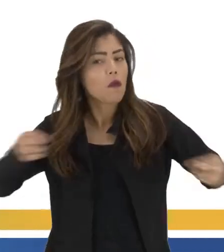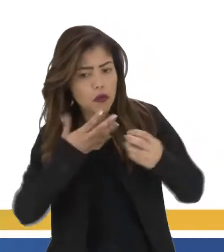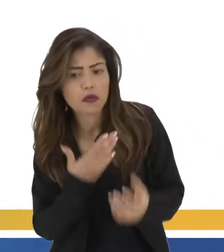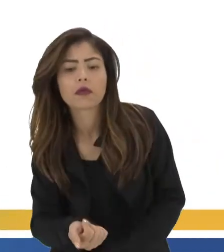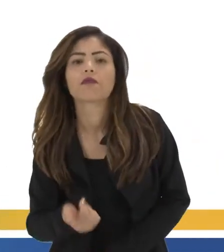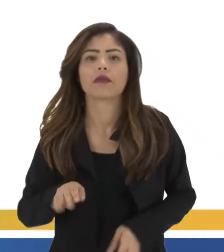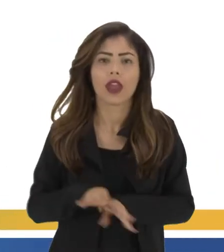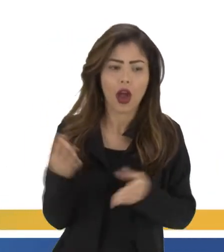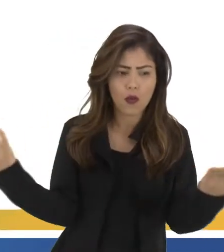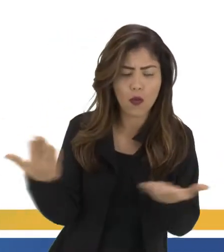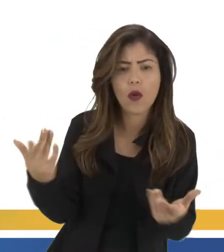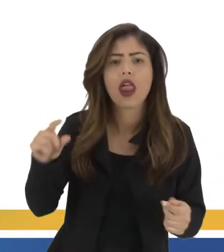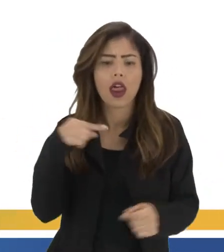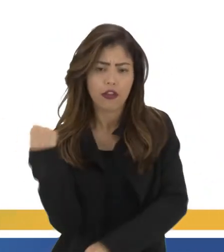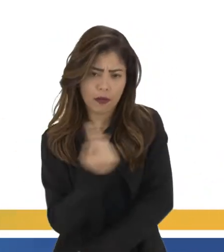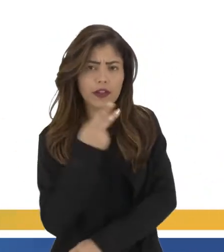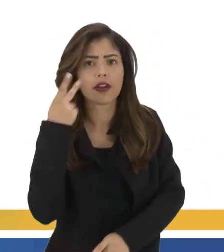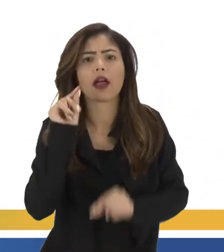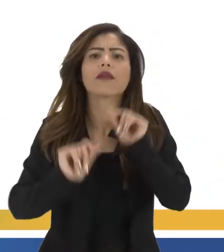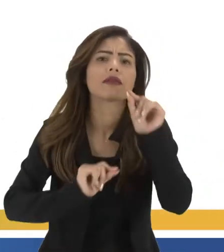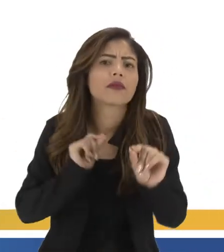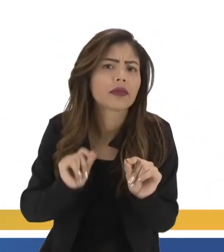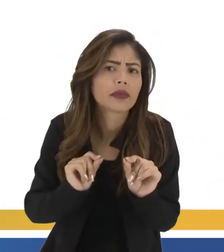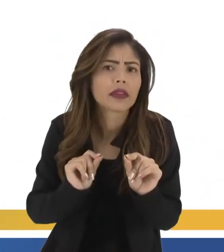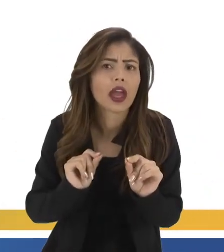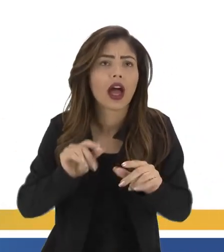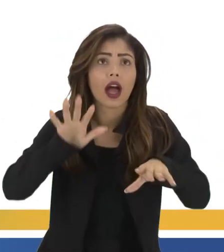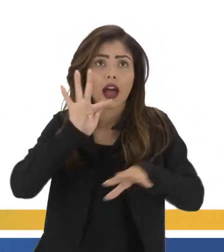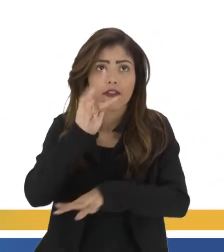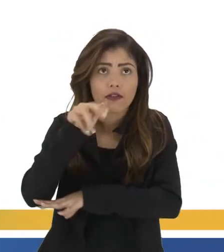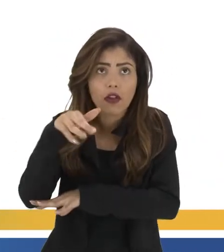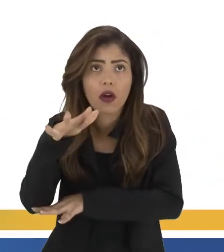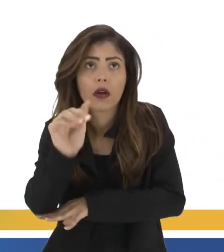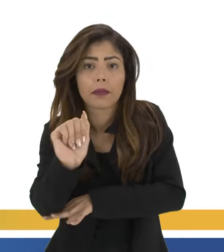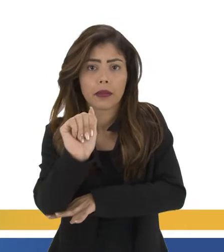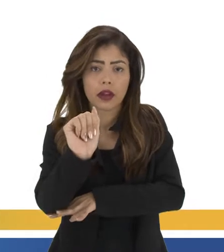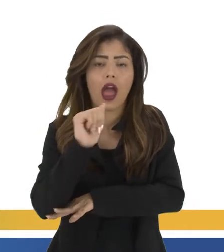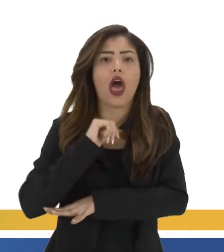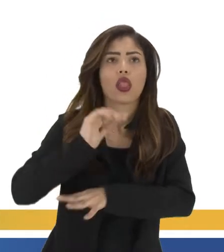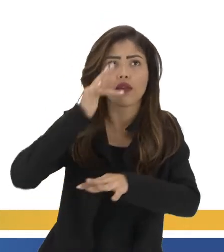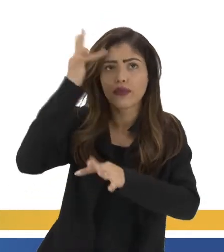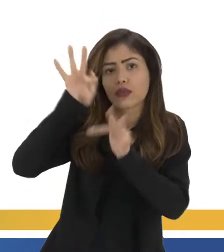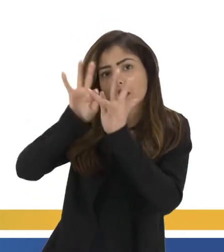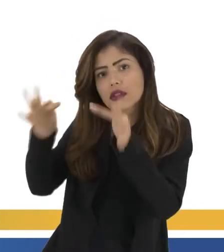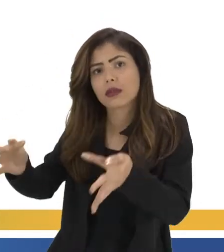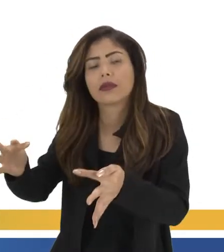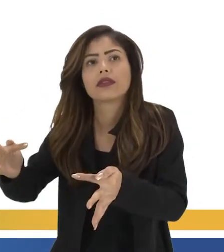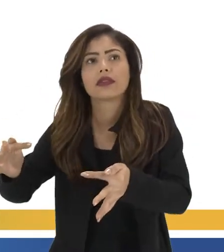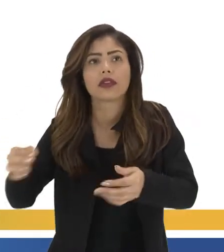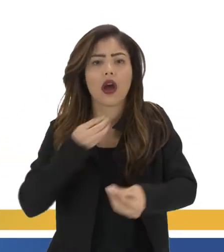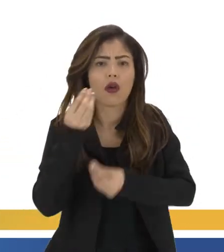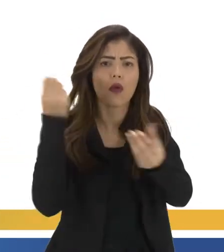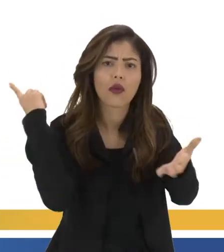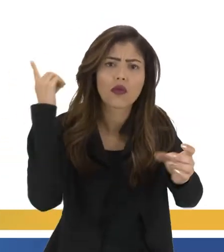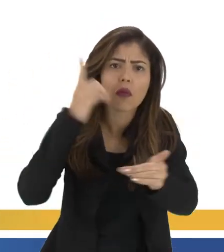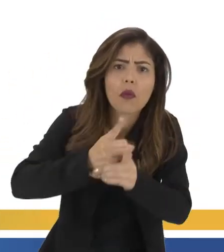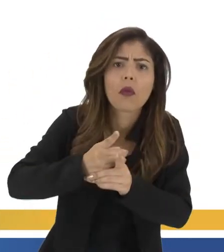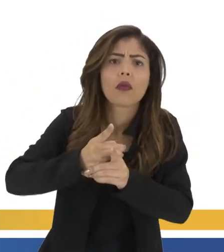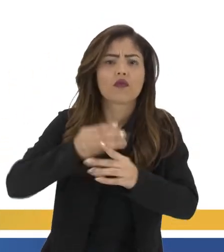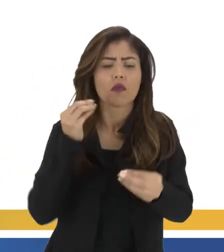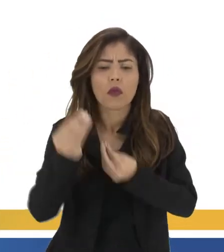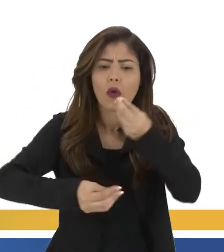Muito bem, então agora nós vamos falar sobre a forma do futuro simples. Como é que eu identifico, como é